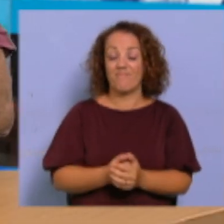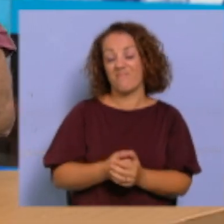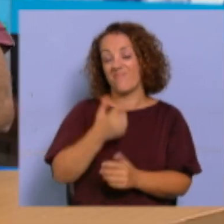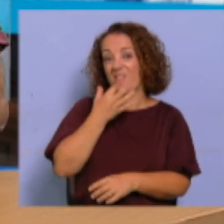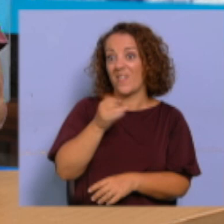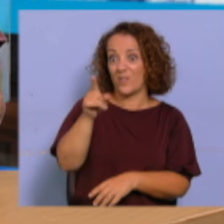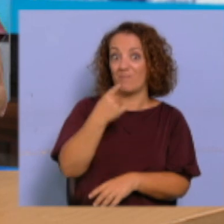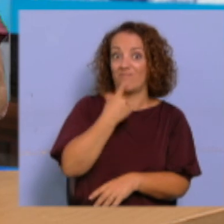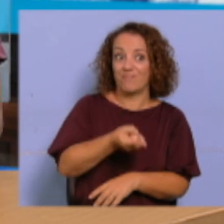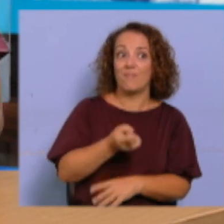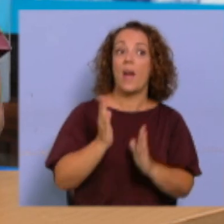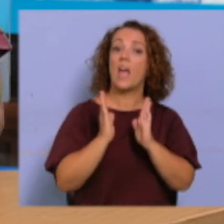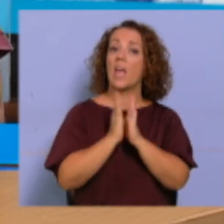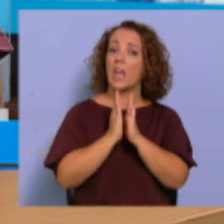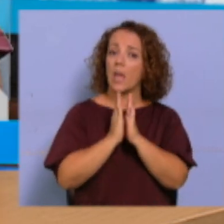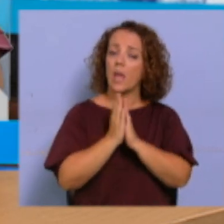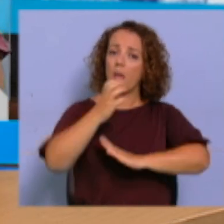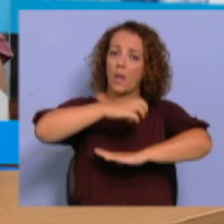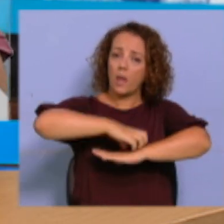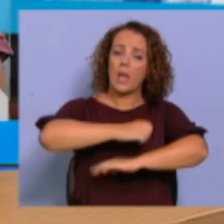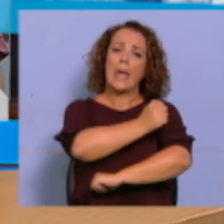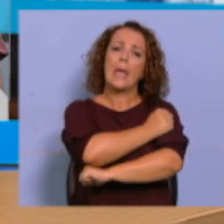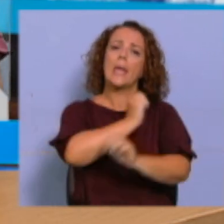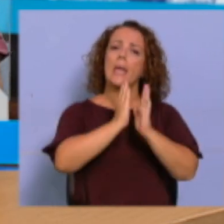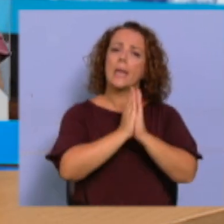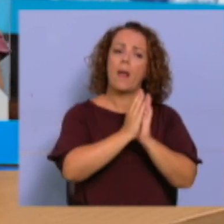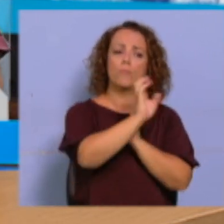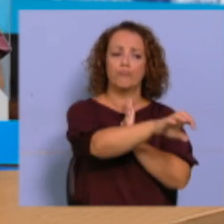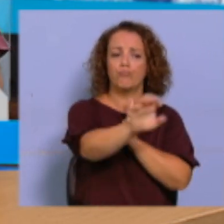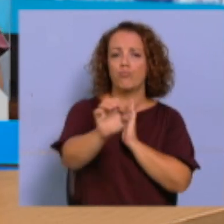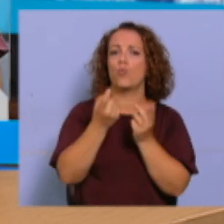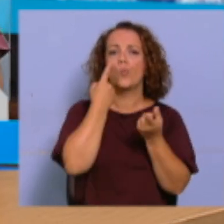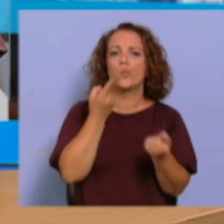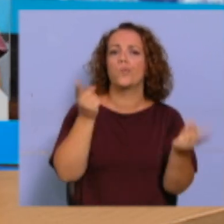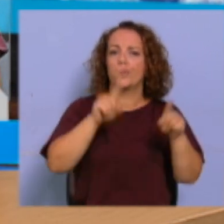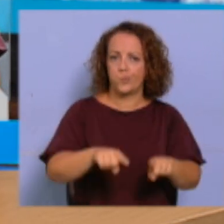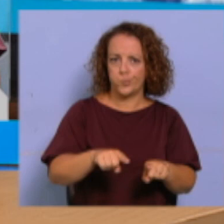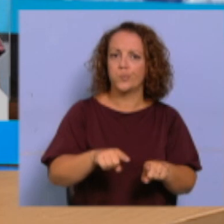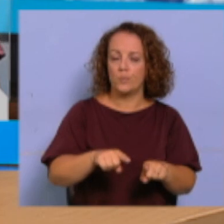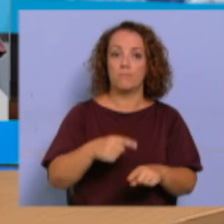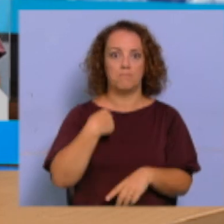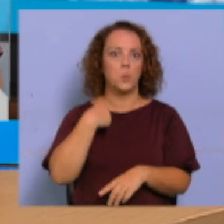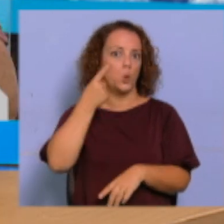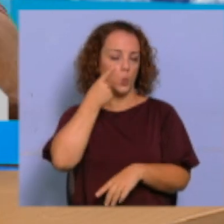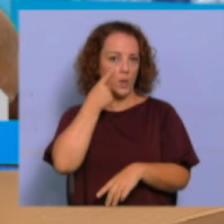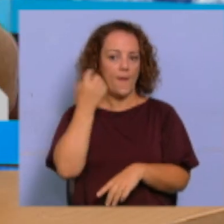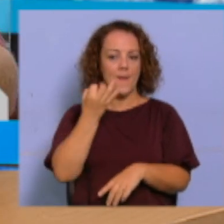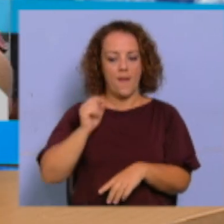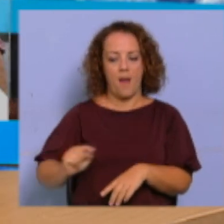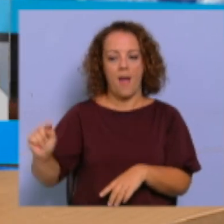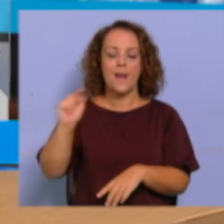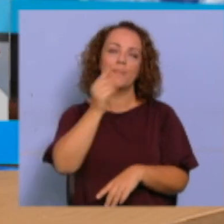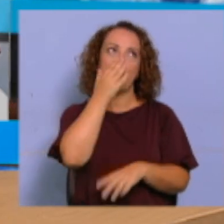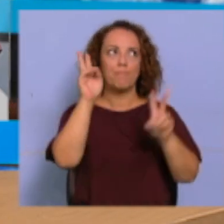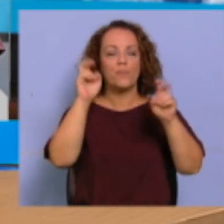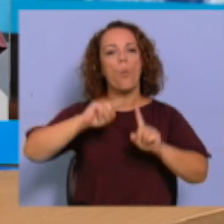Paulo estava a falar das paróquias que recomeçam. Eu conheço paróquias que estão justamente por estes dias a começar o ano pastoral, chama-se